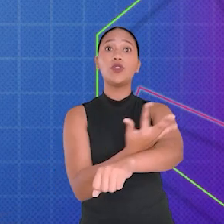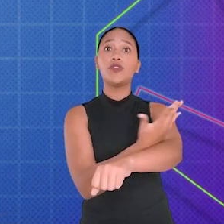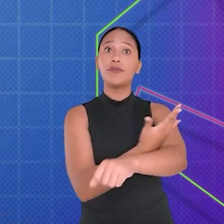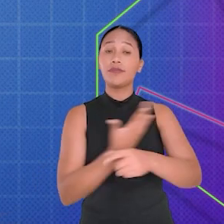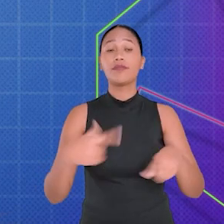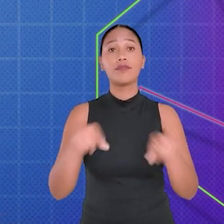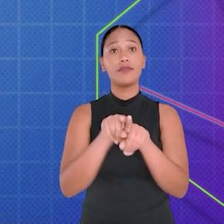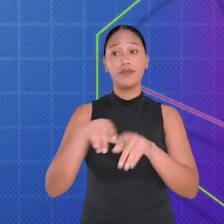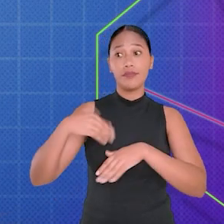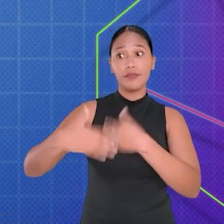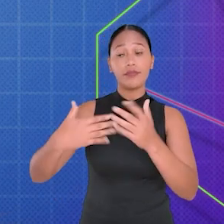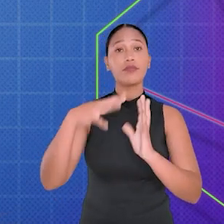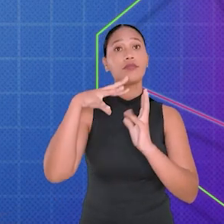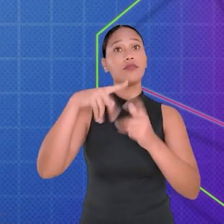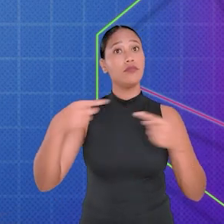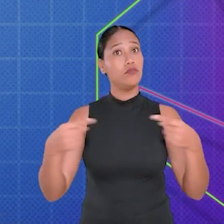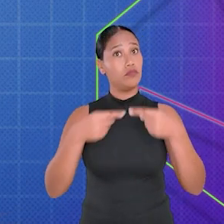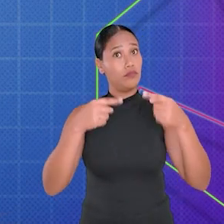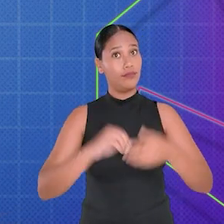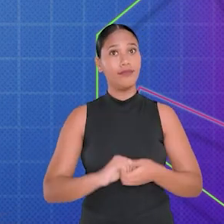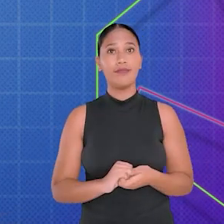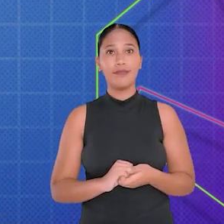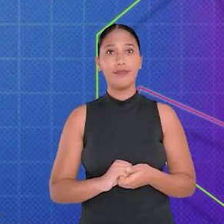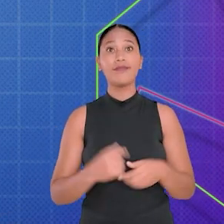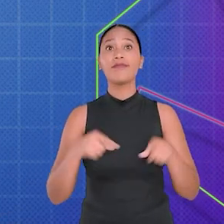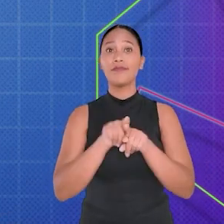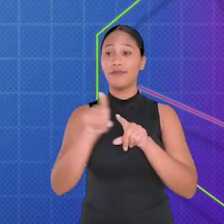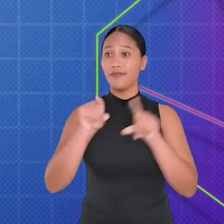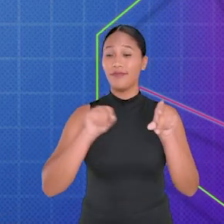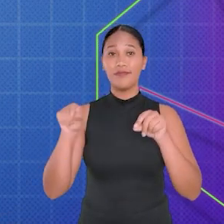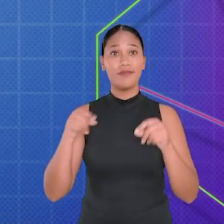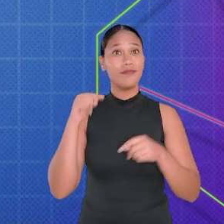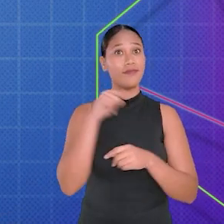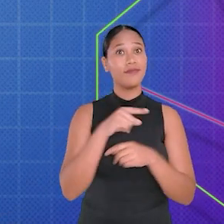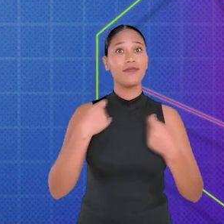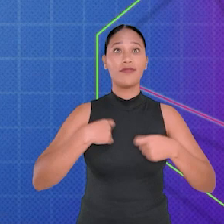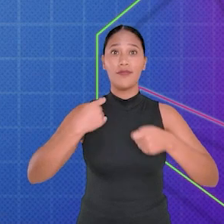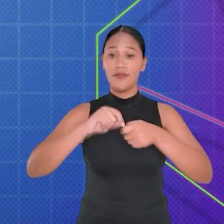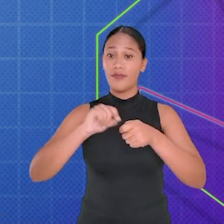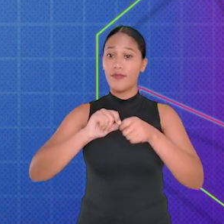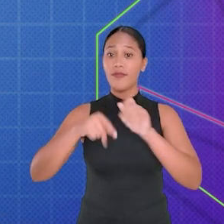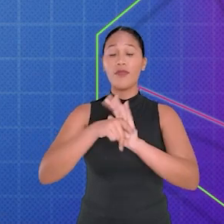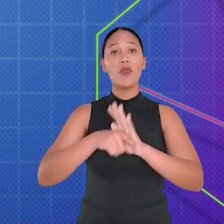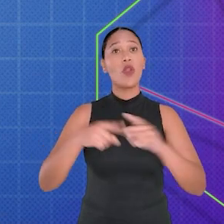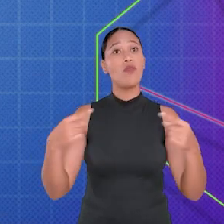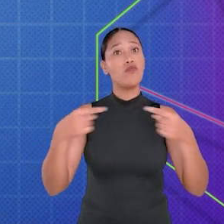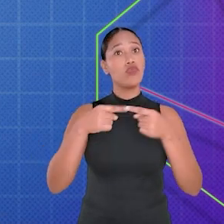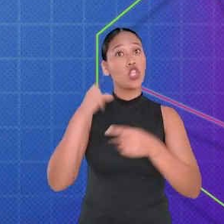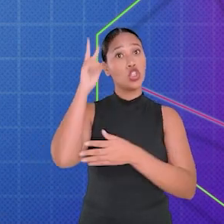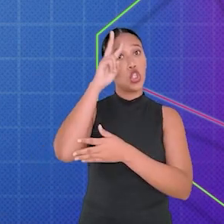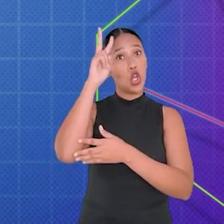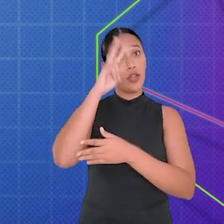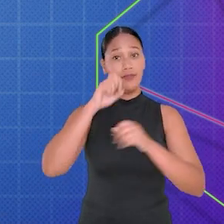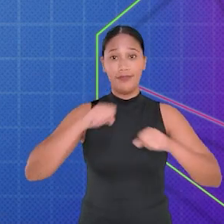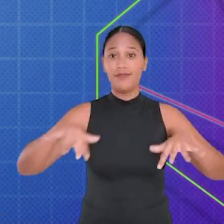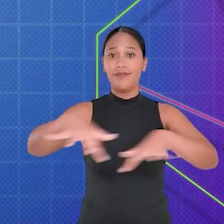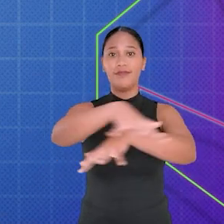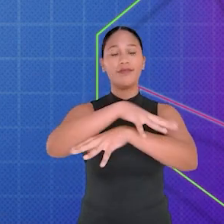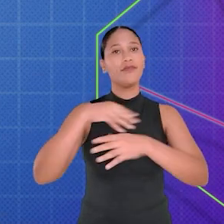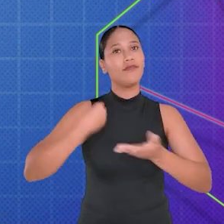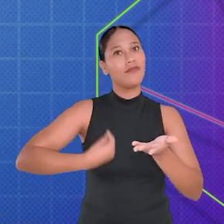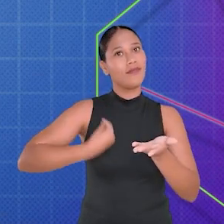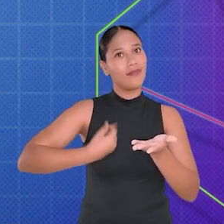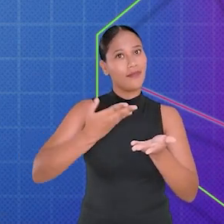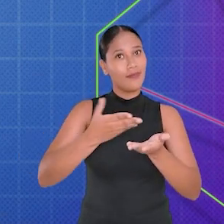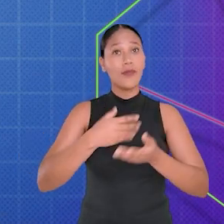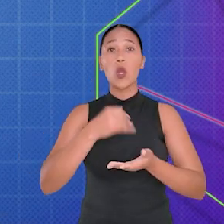que o design pode transmitir as emoções desejadas e construir um mundo coeso e envolvente. A seleção das formas deve ser feita de acordo com a história